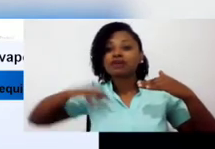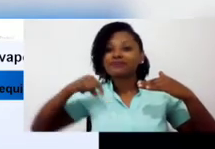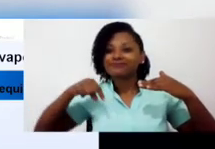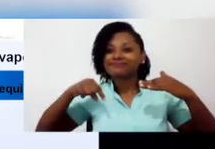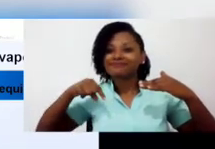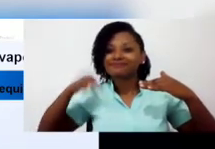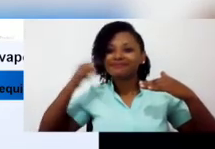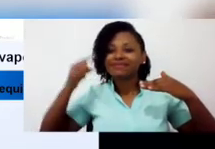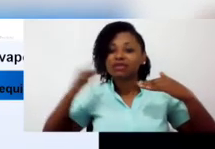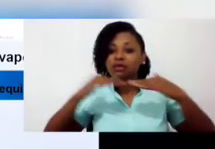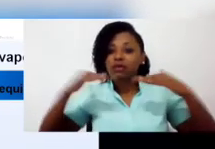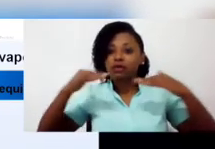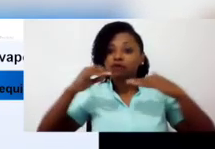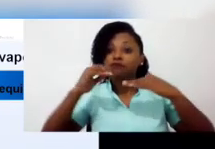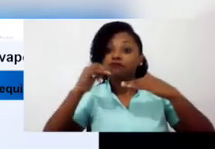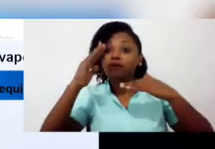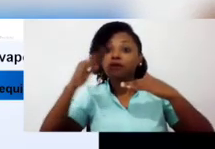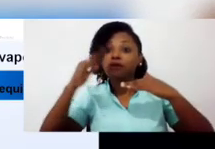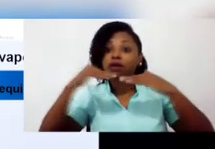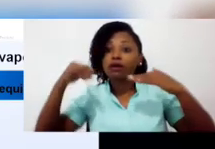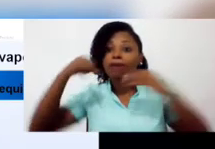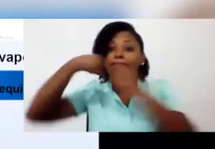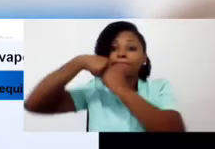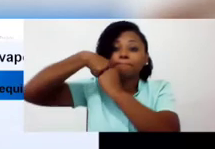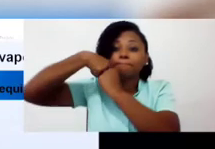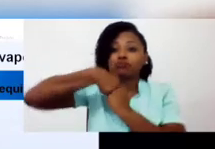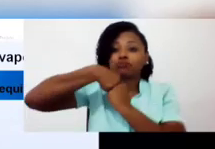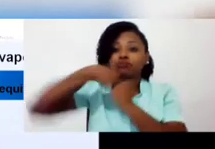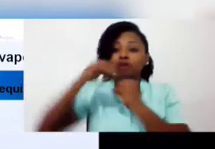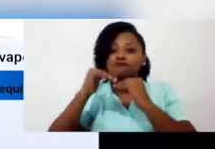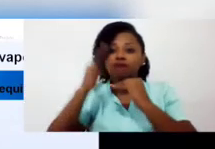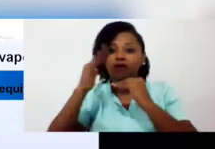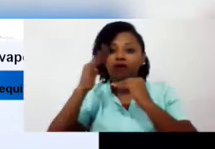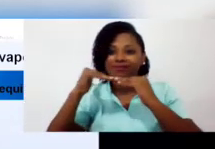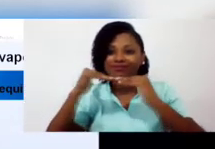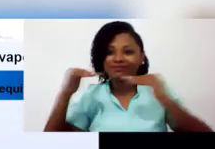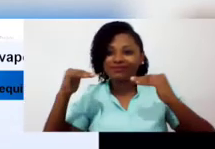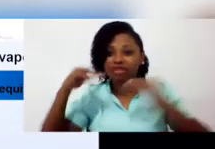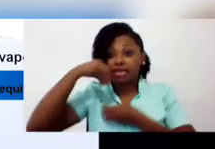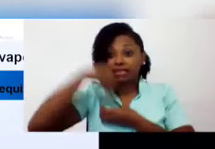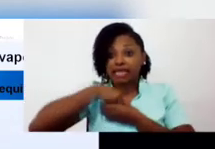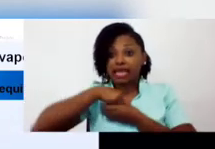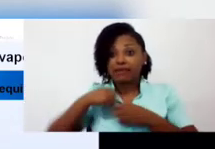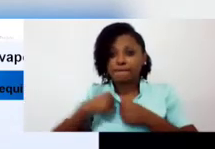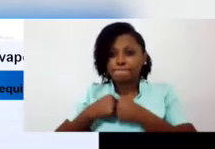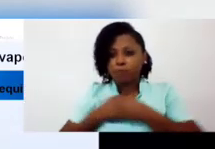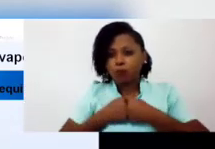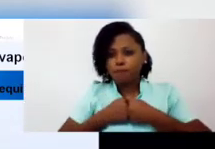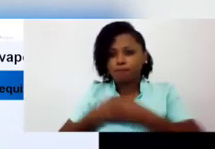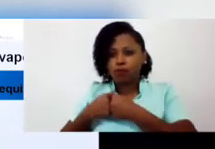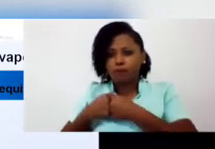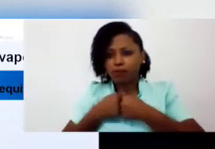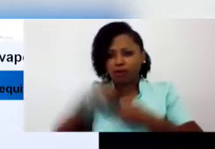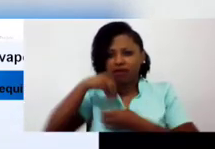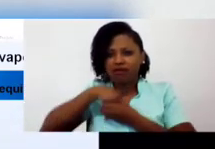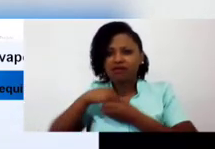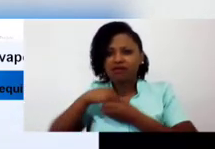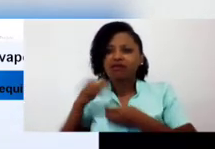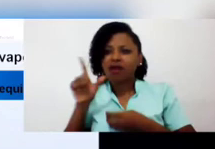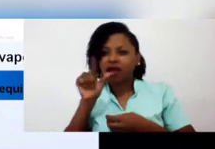condensar. Lembrando, o que é pressão externa? A pressão externa é a nossa pressão atmosférica e a pressão interna é a pressão que